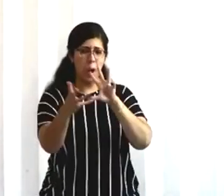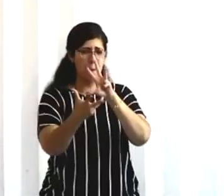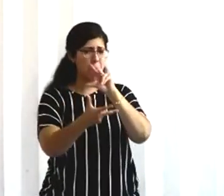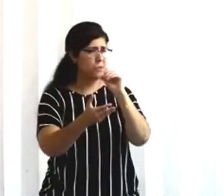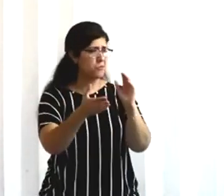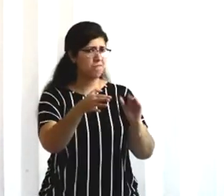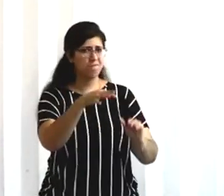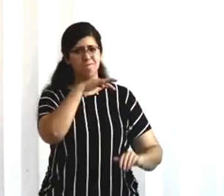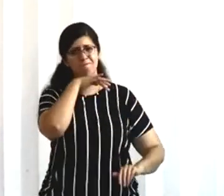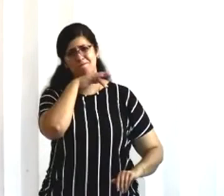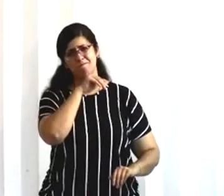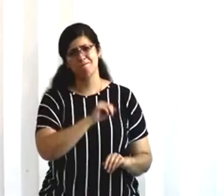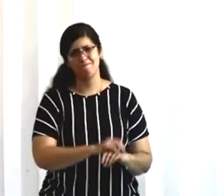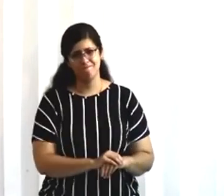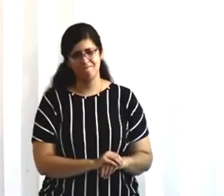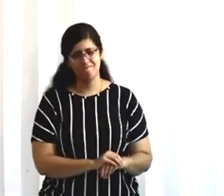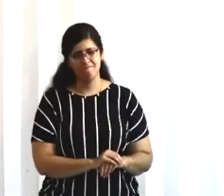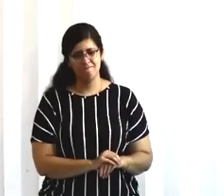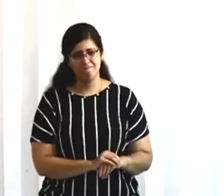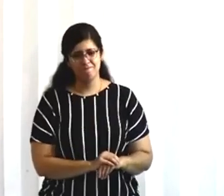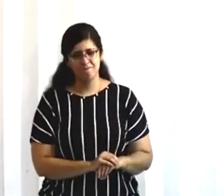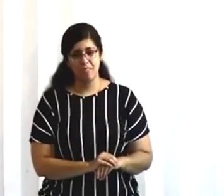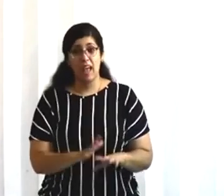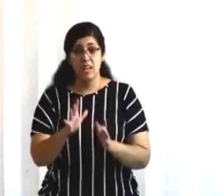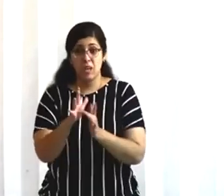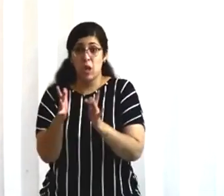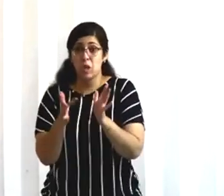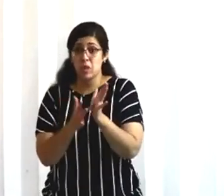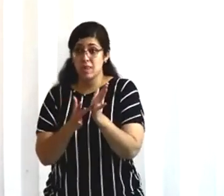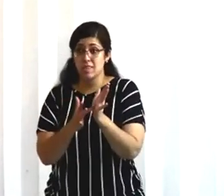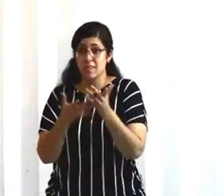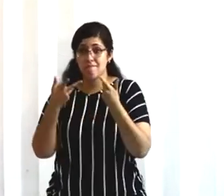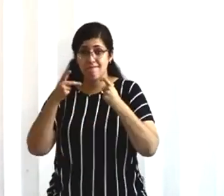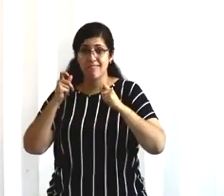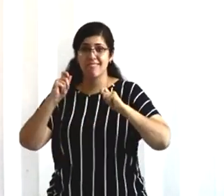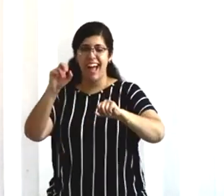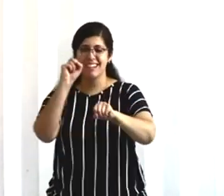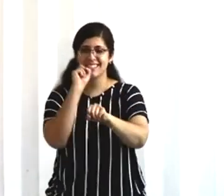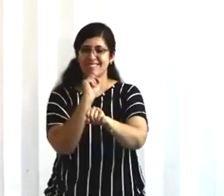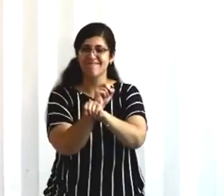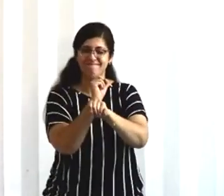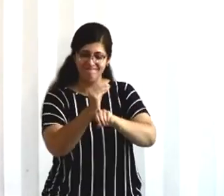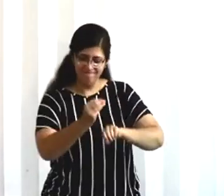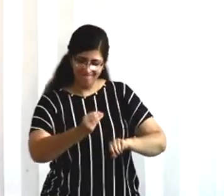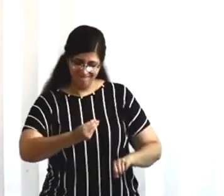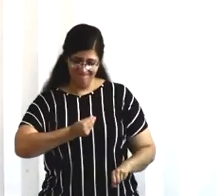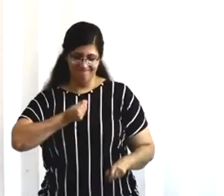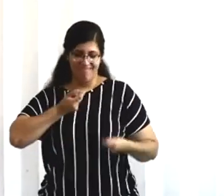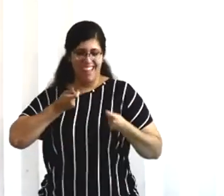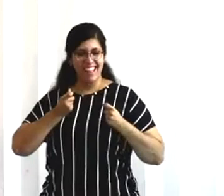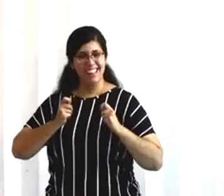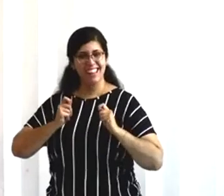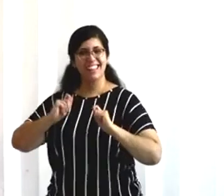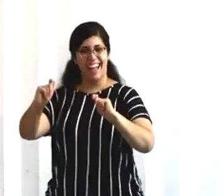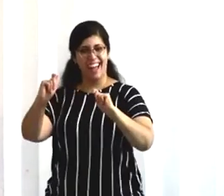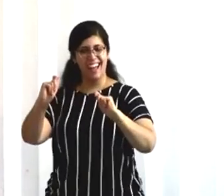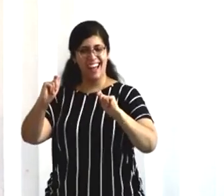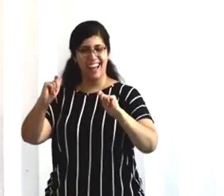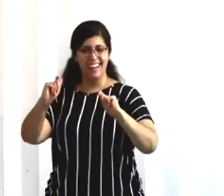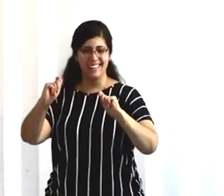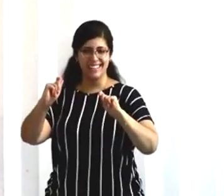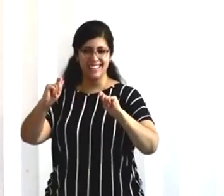ruim. Jesus veio para nos dar esperança e vida. Jesus veio para resolver os seus